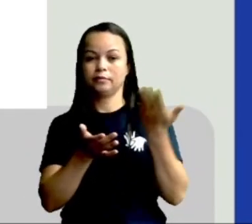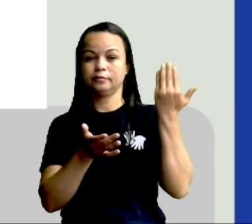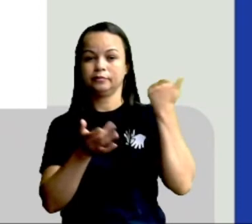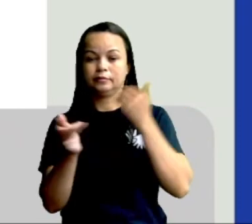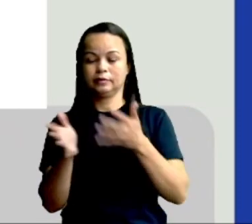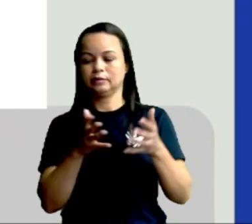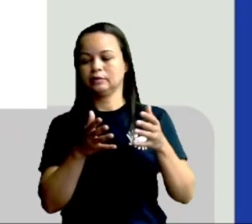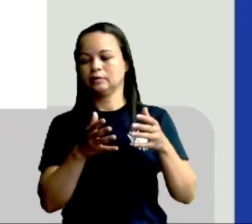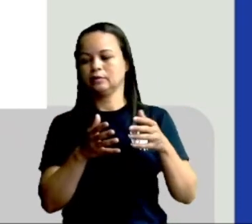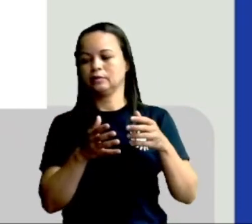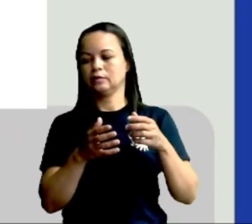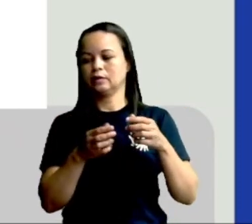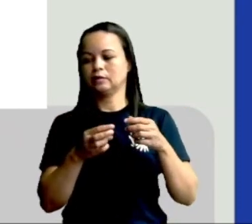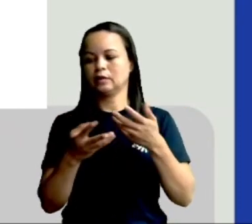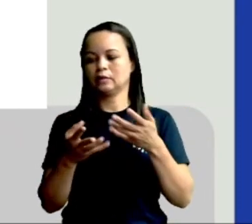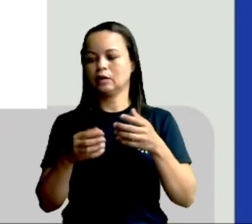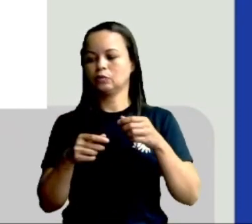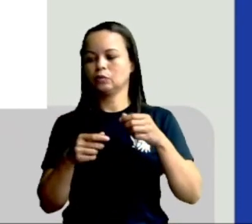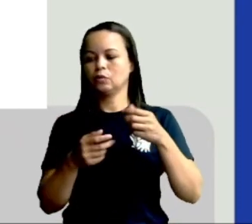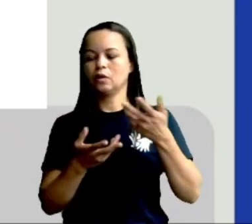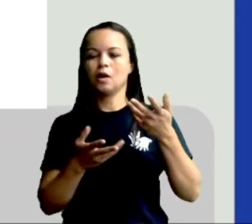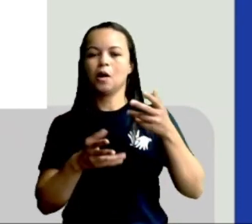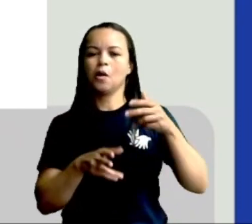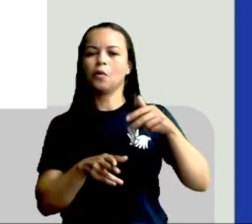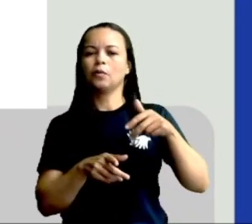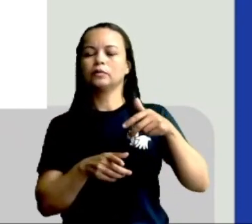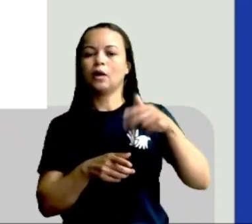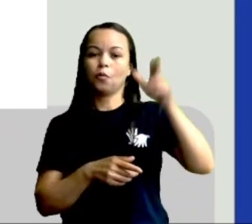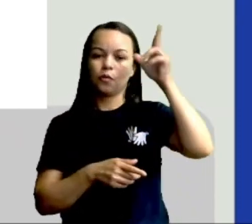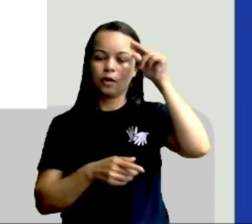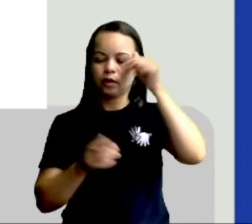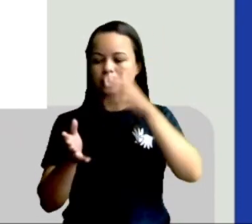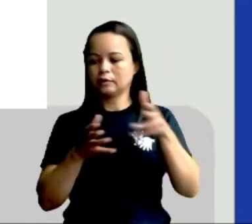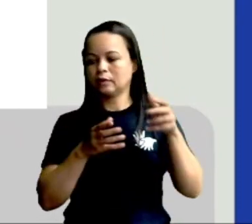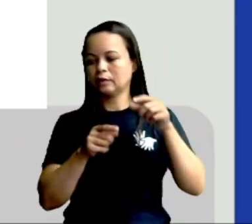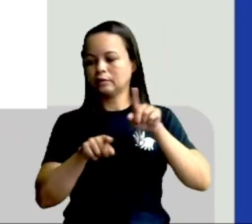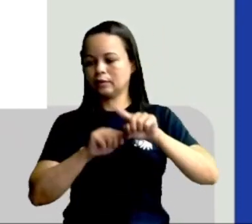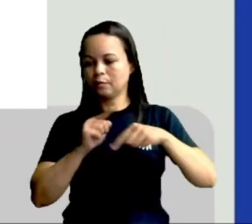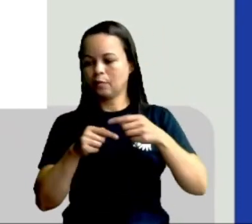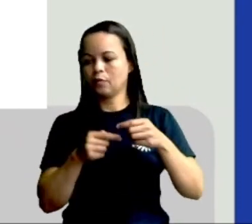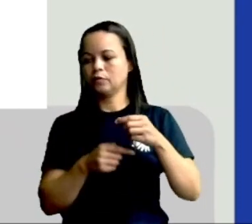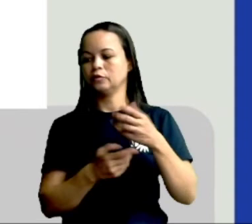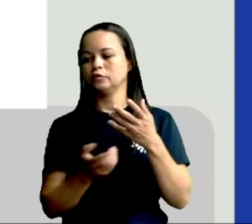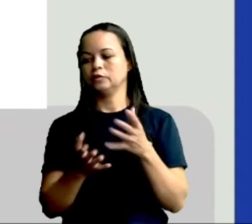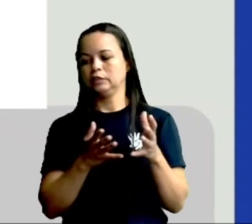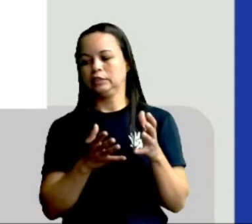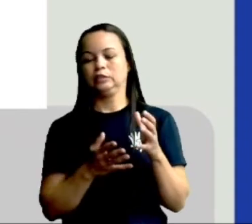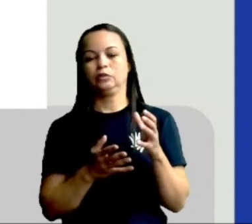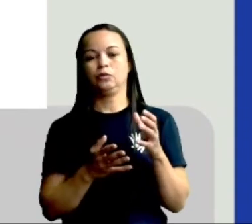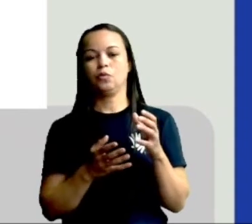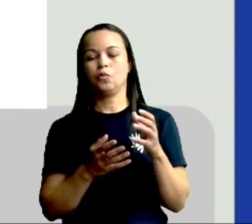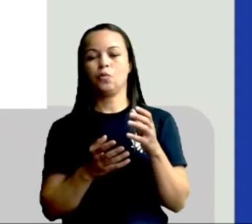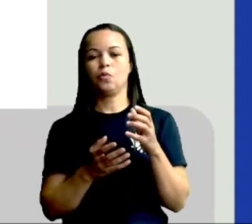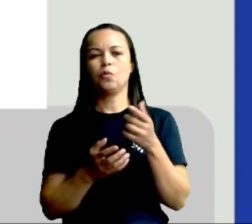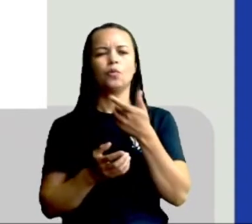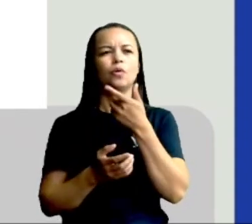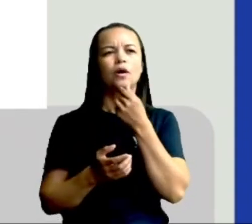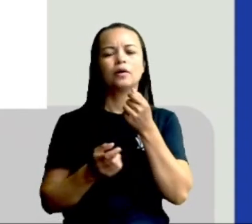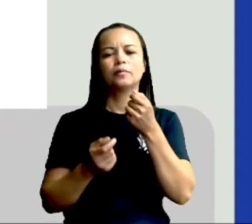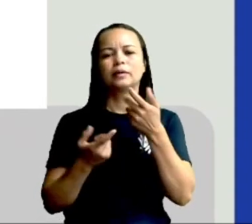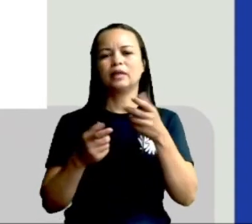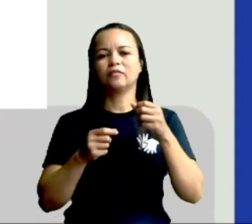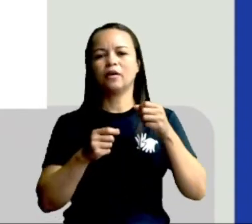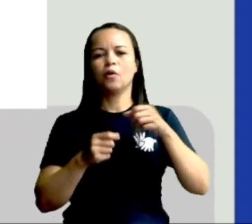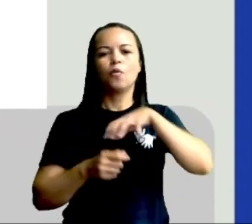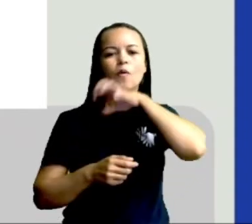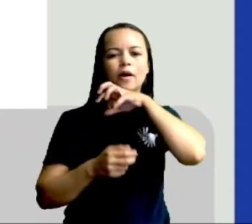animal ou carruagem, certo? Depois, a carruagem aluguel puxada por animais. Antes eles montavam no animal